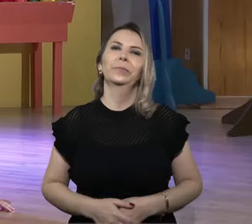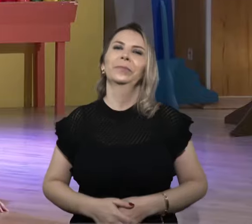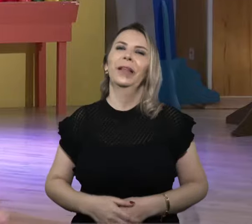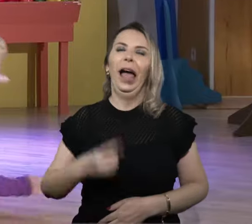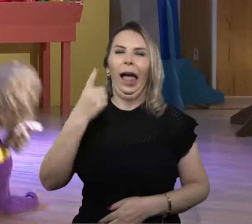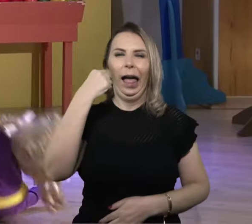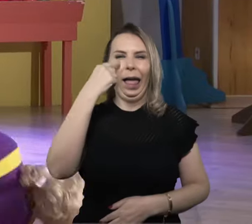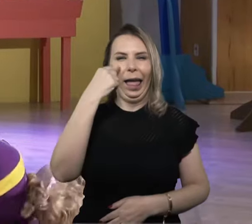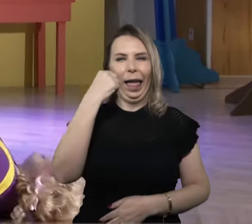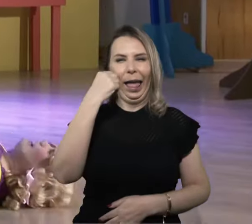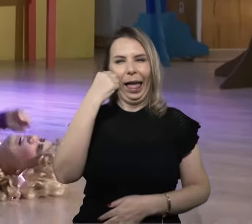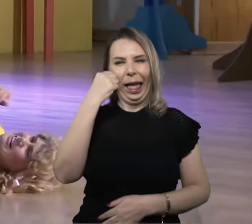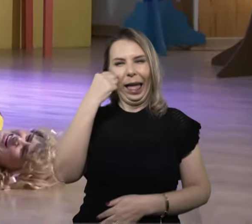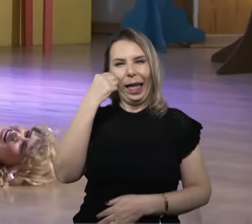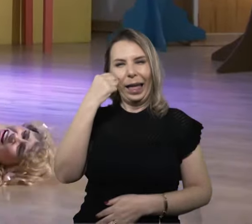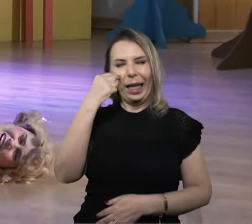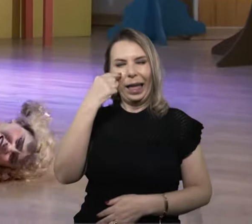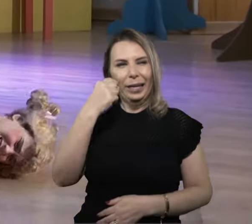castigo.